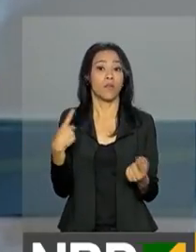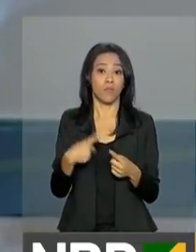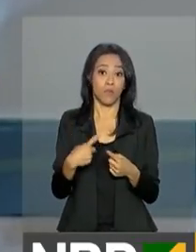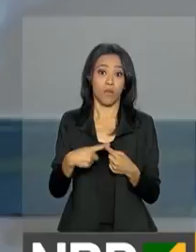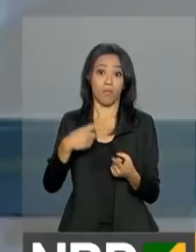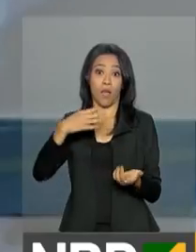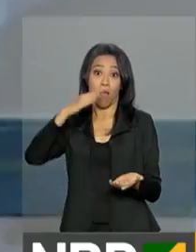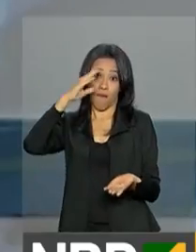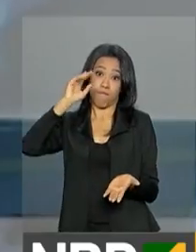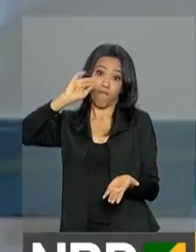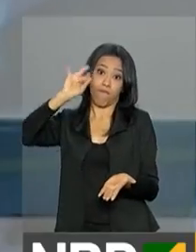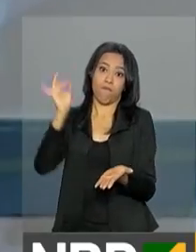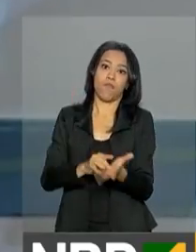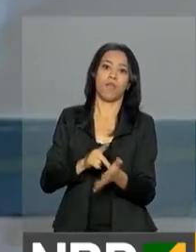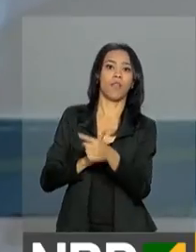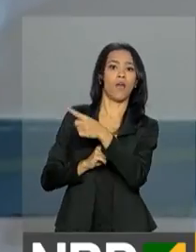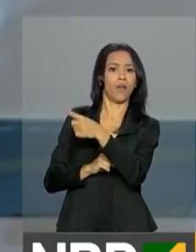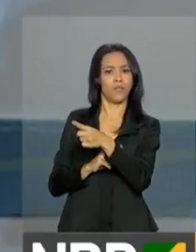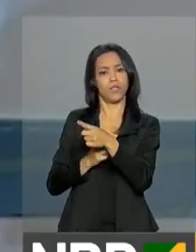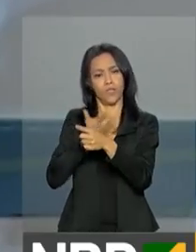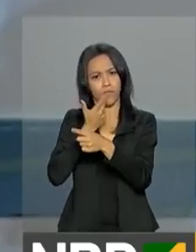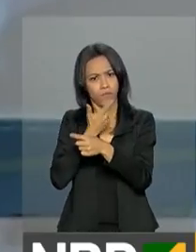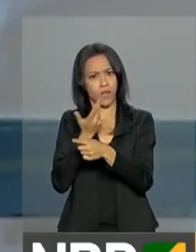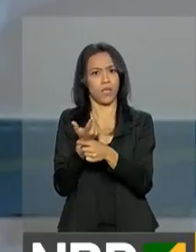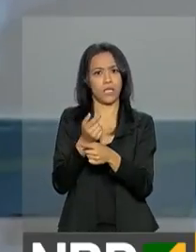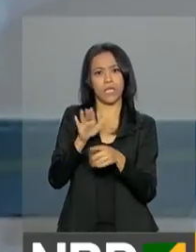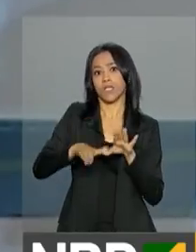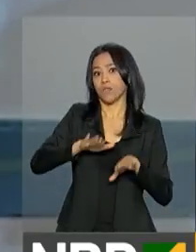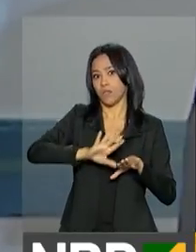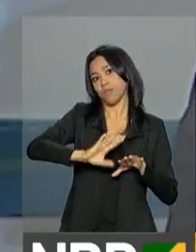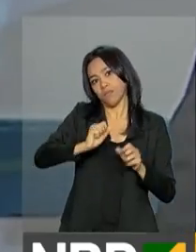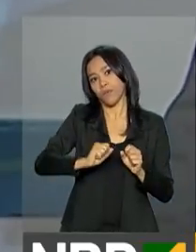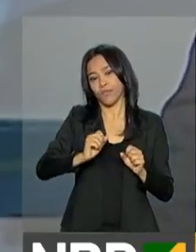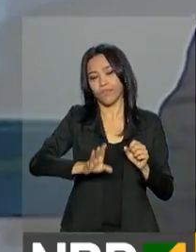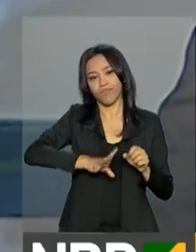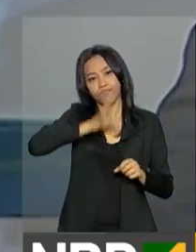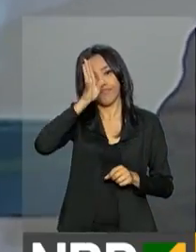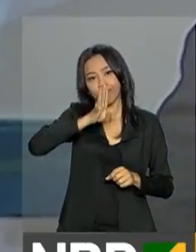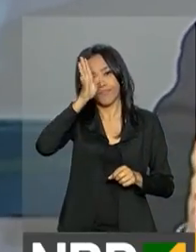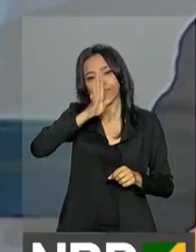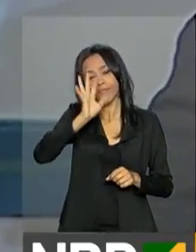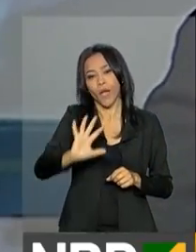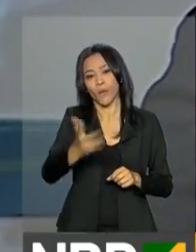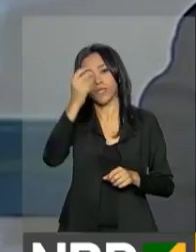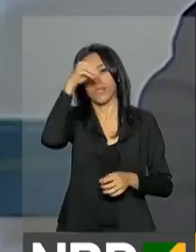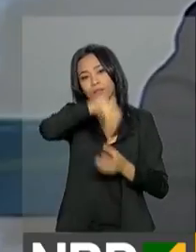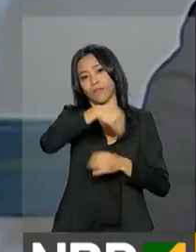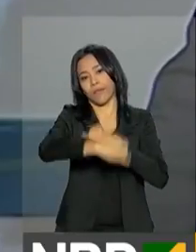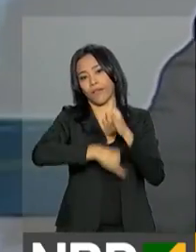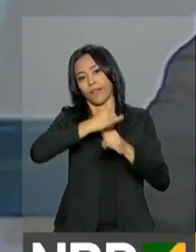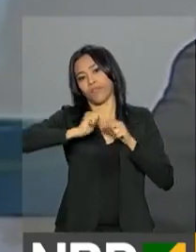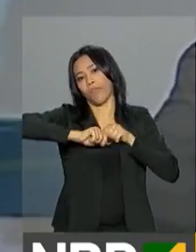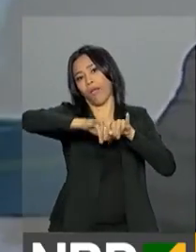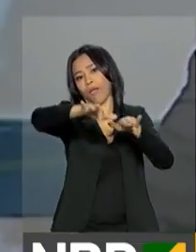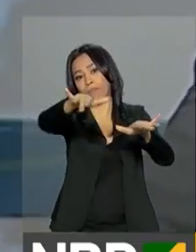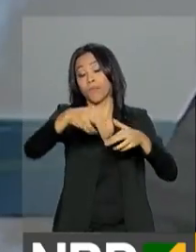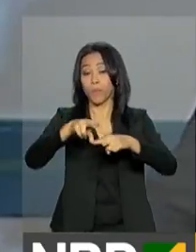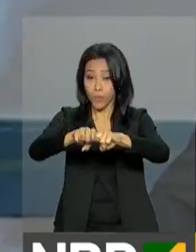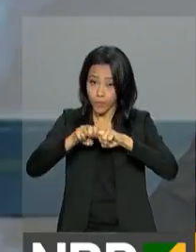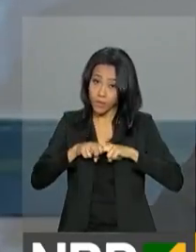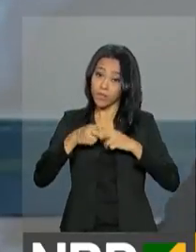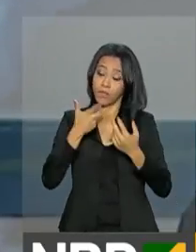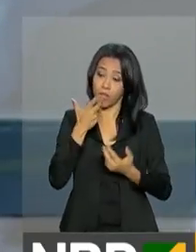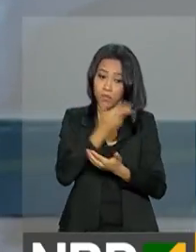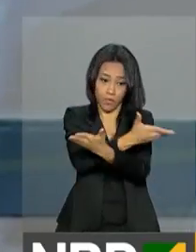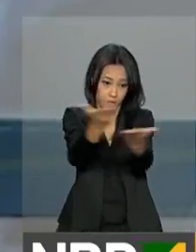e contestando as inverdades que eventualmente transitem pela internet. Daí porque, prezado Márcio,